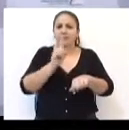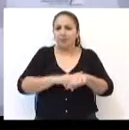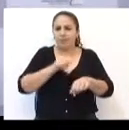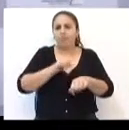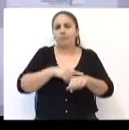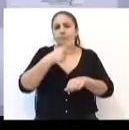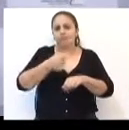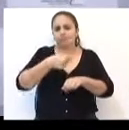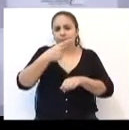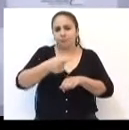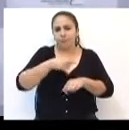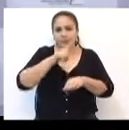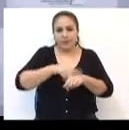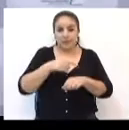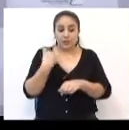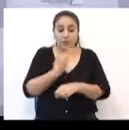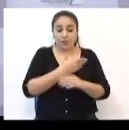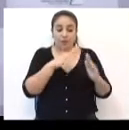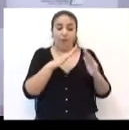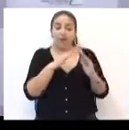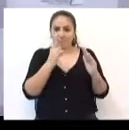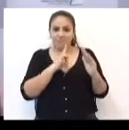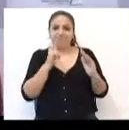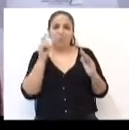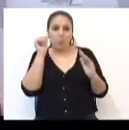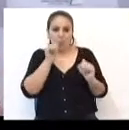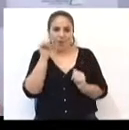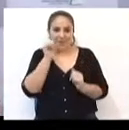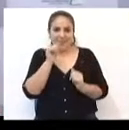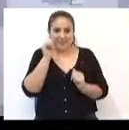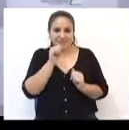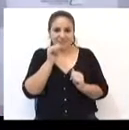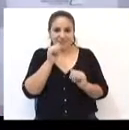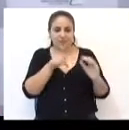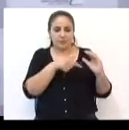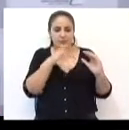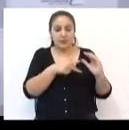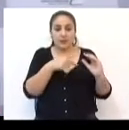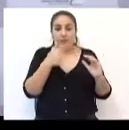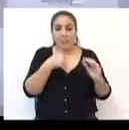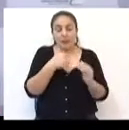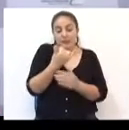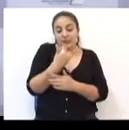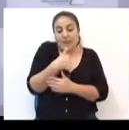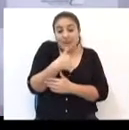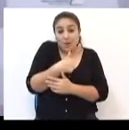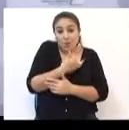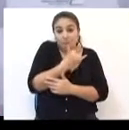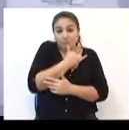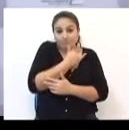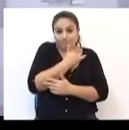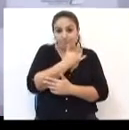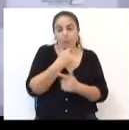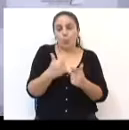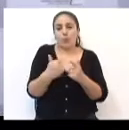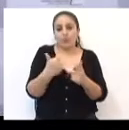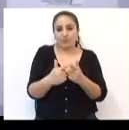em tempos, a nossa casa tem uma mulher, né? A Câmara de Vereadores, uma das minhas tristezas é